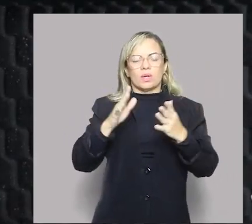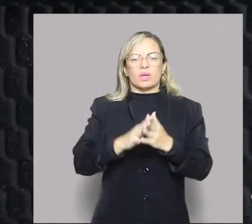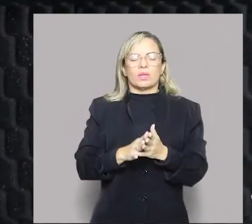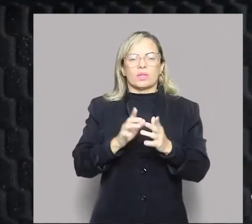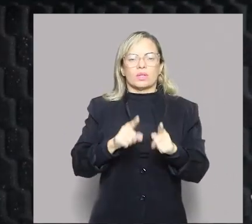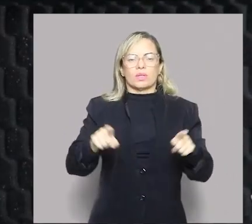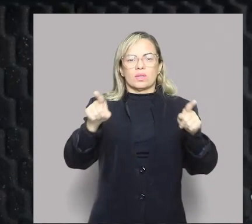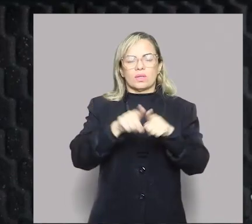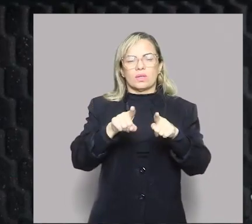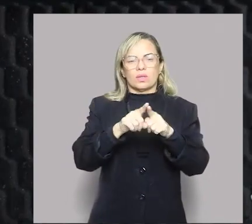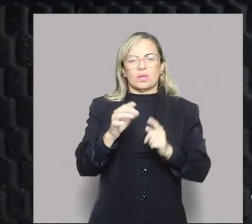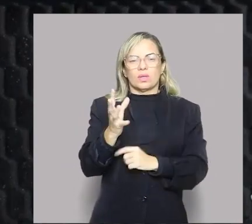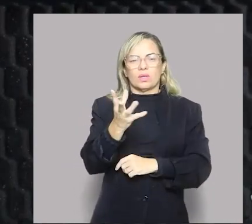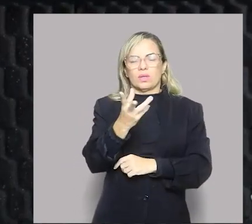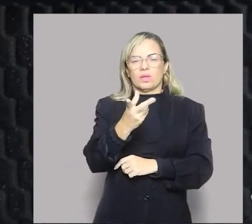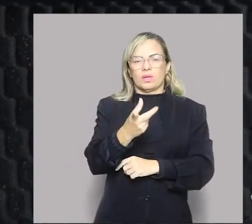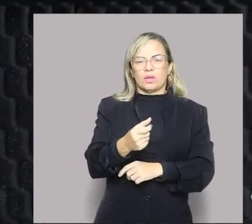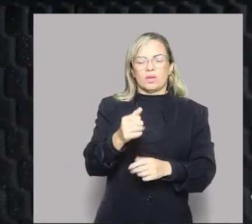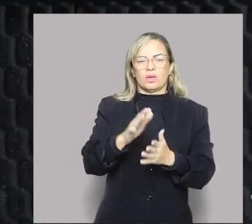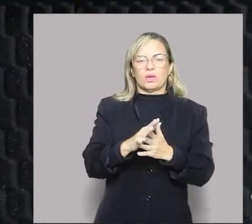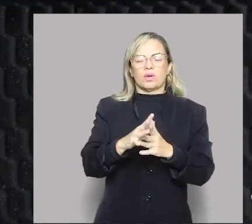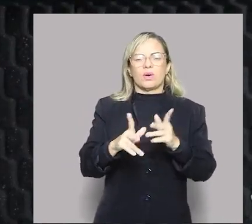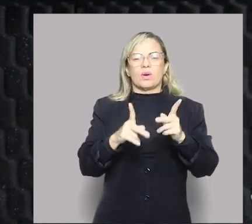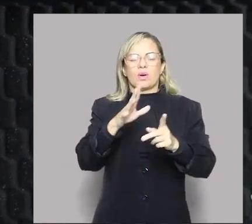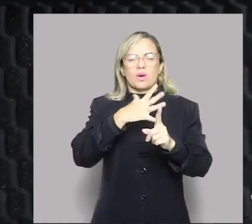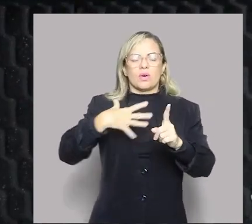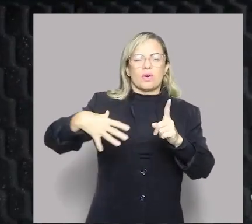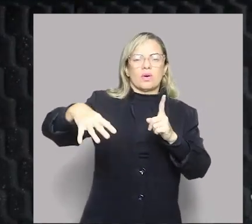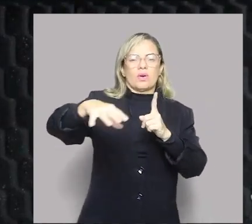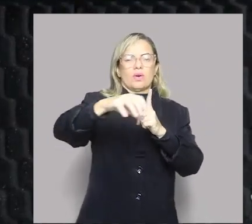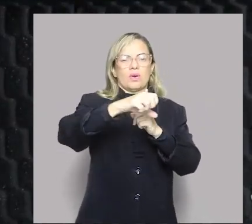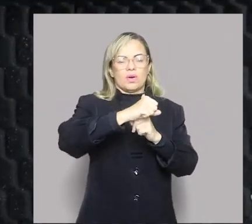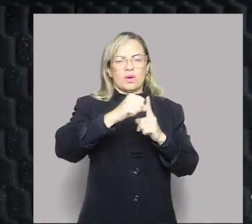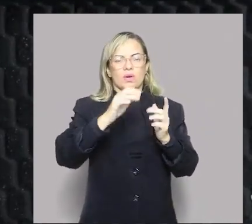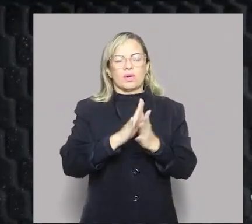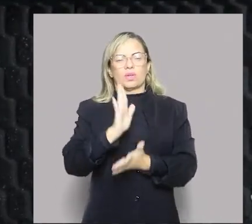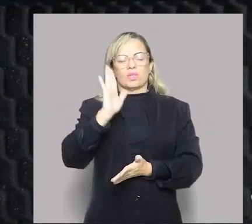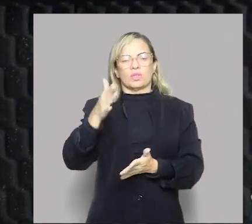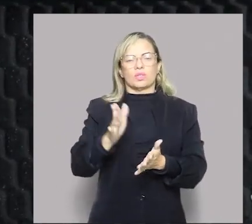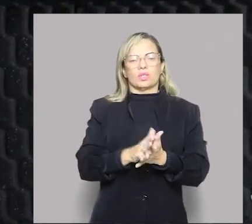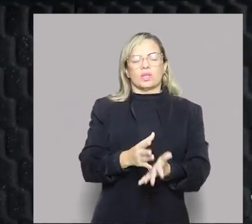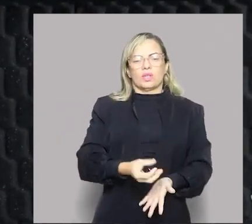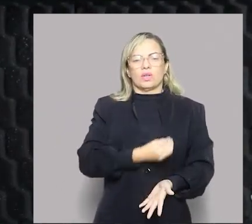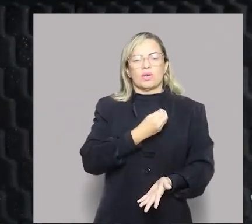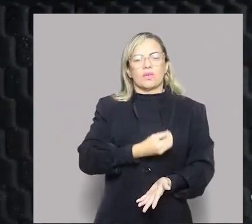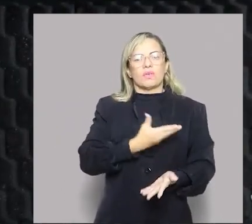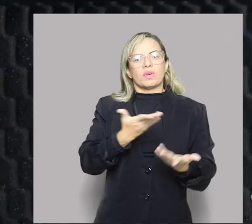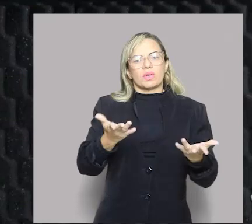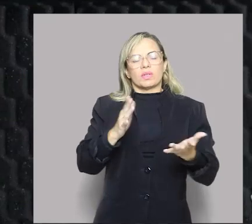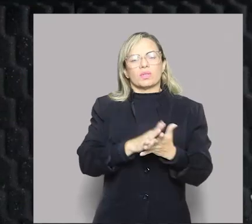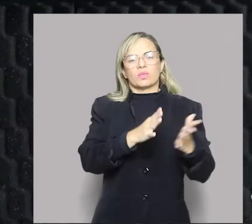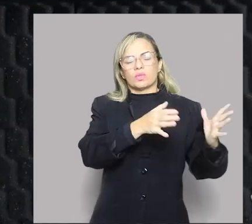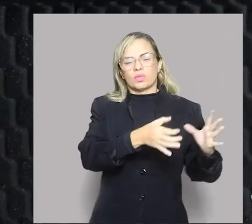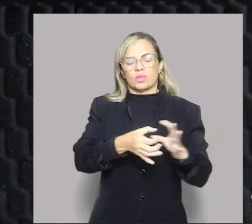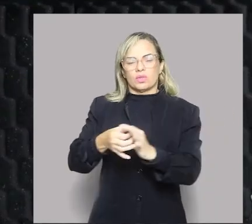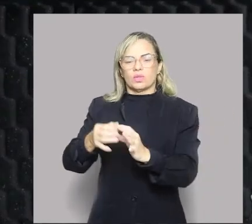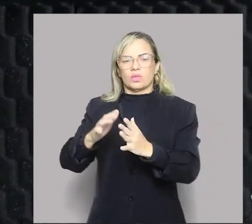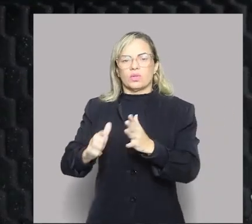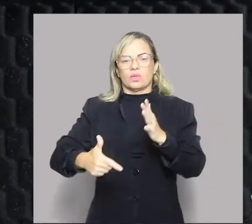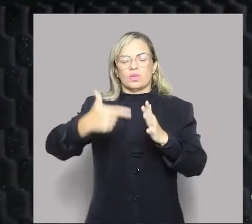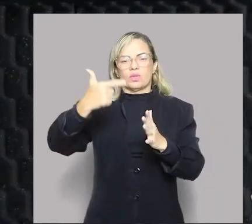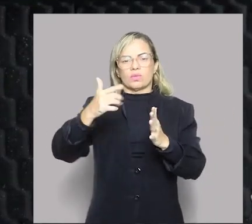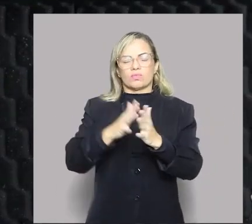domínio público. Fica belíssima a redação que começa com uma situação que a gente está vivenciando, né? No segundo parágrafo,